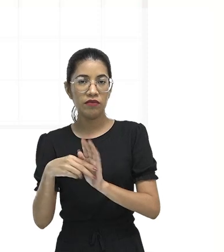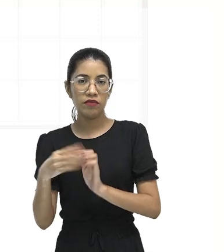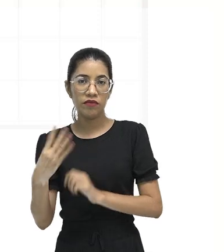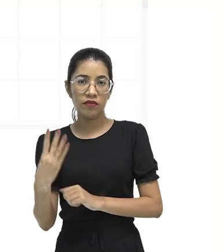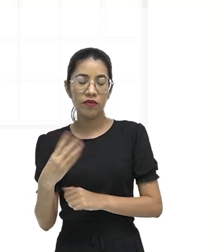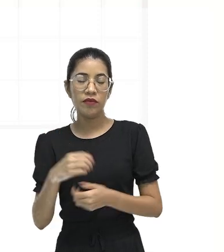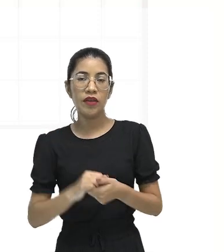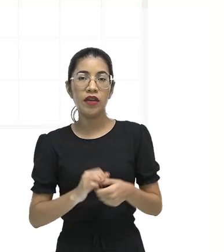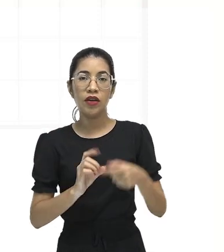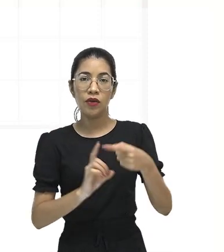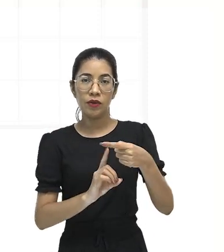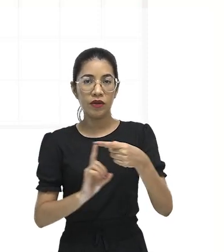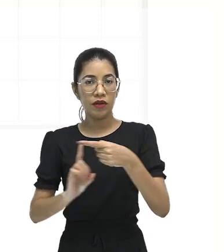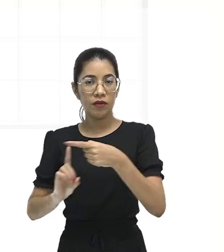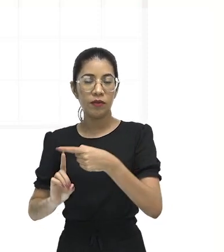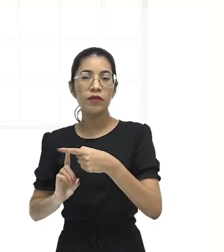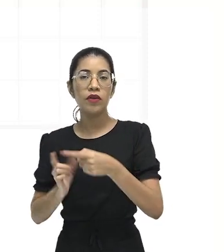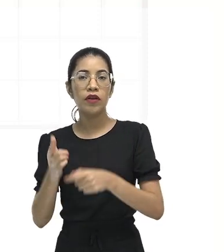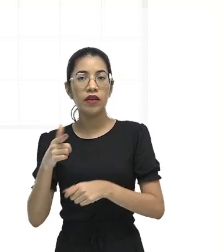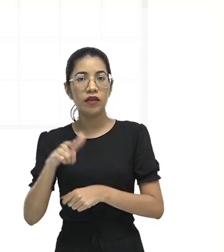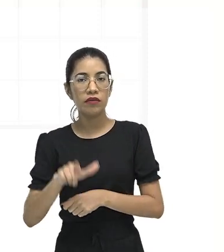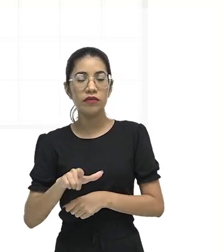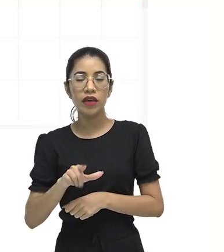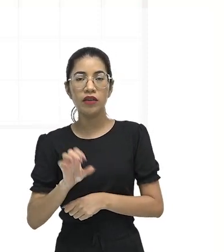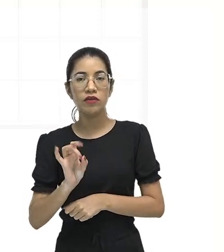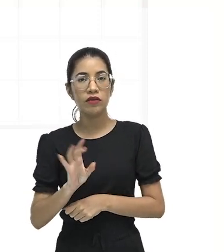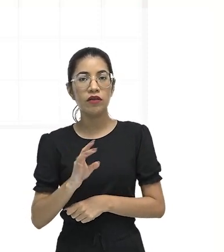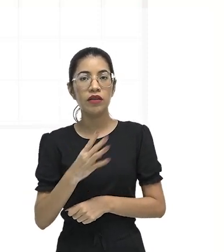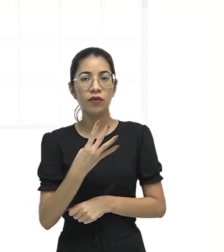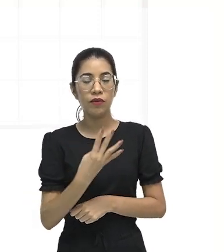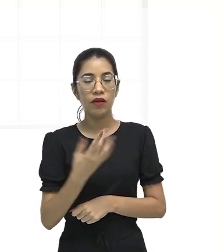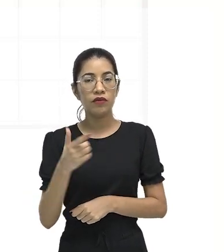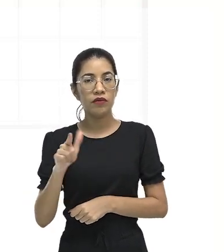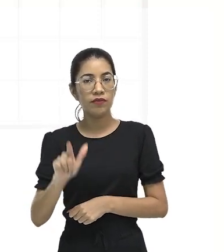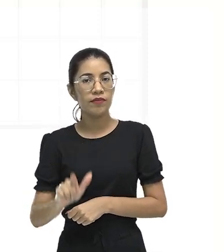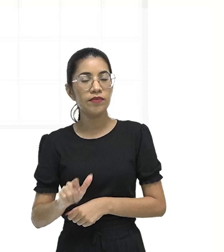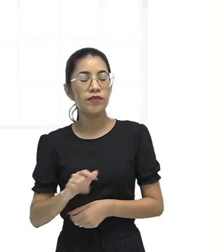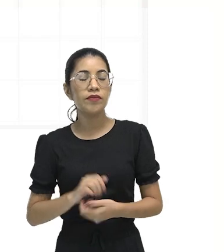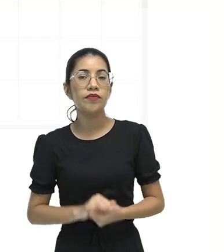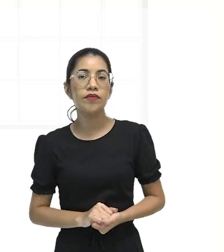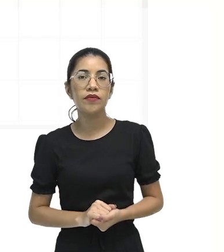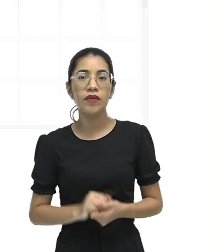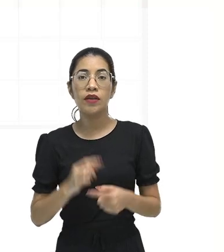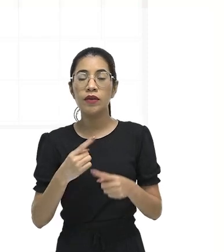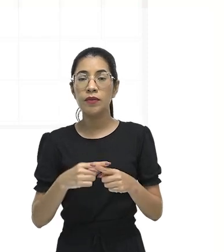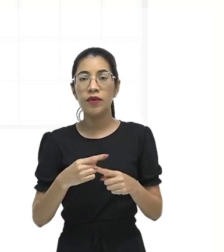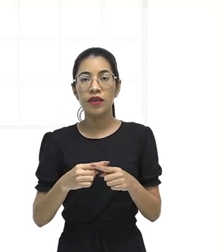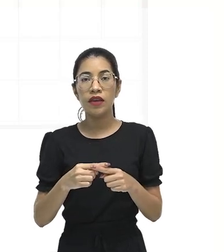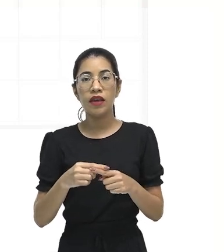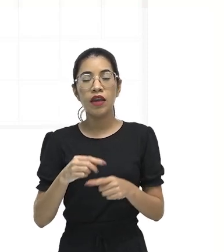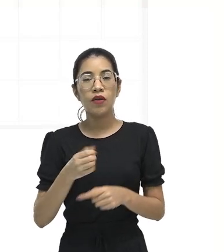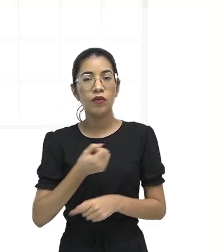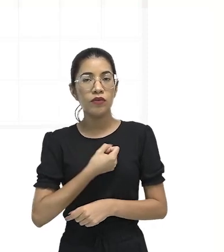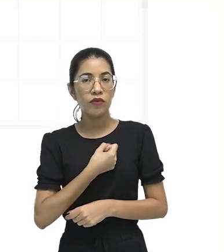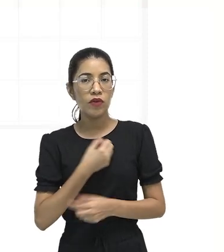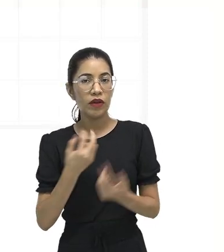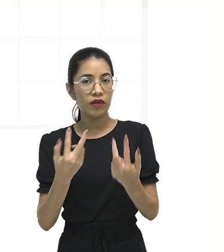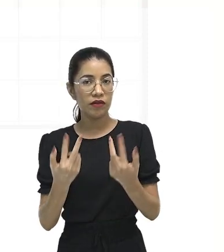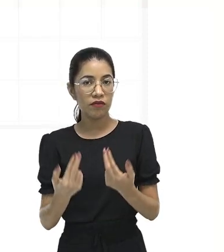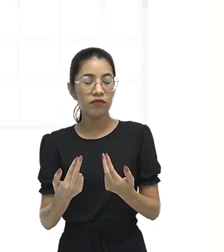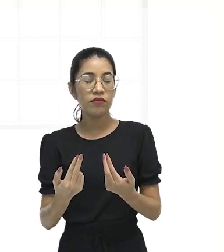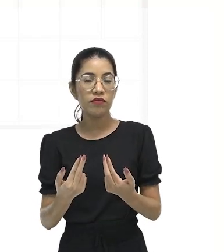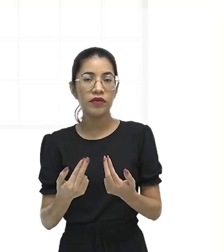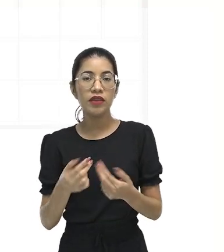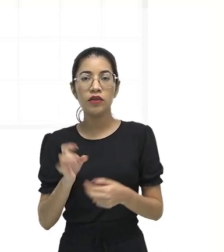E a parte de baixo eu vou apenas repetir, ok? Porque os números são iguais, então eu vou